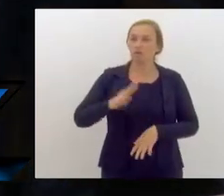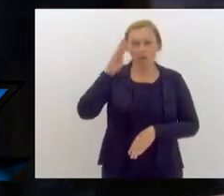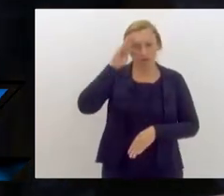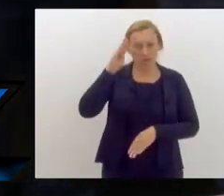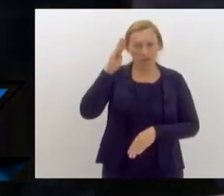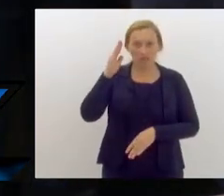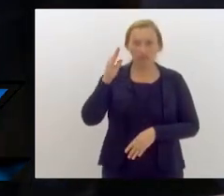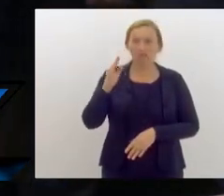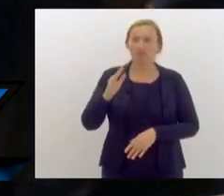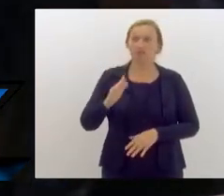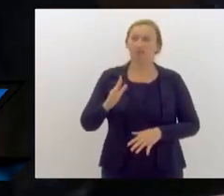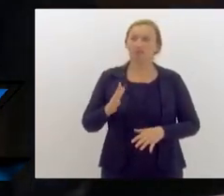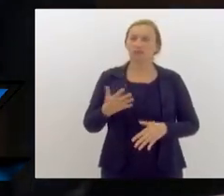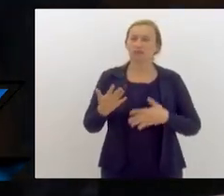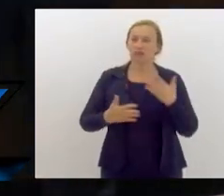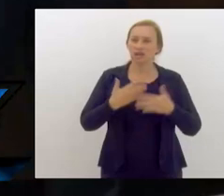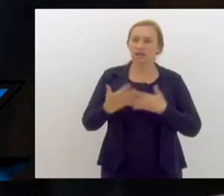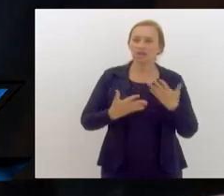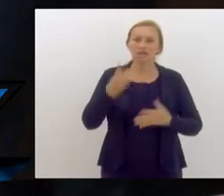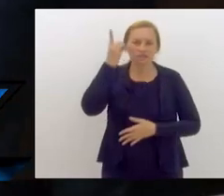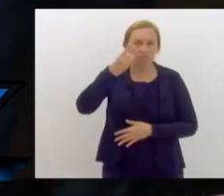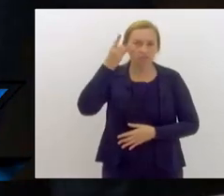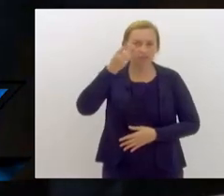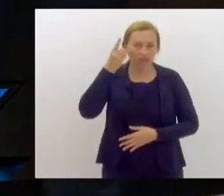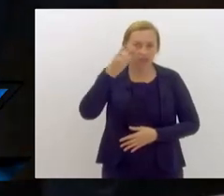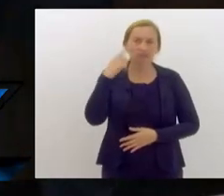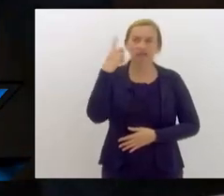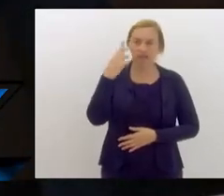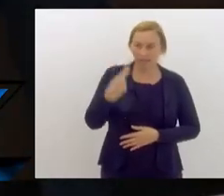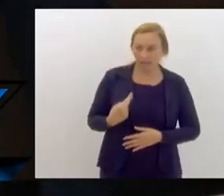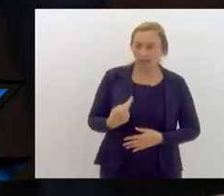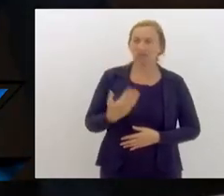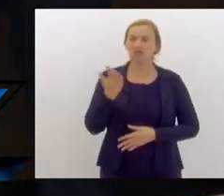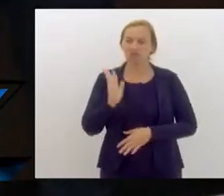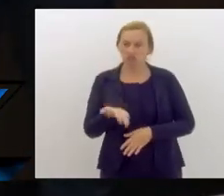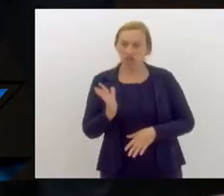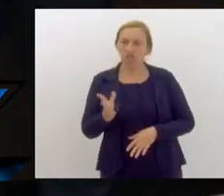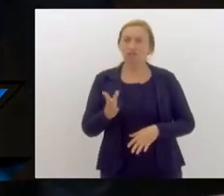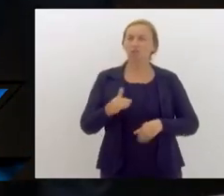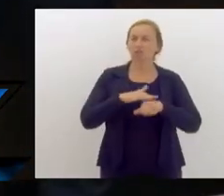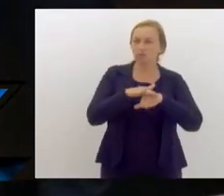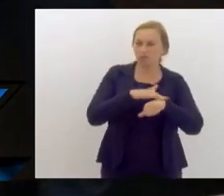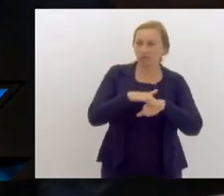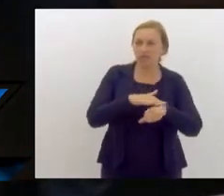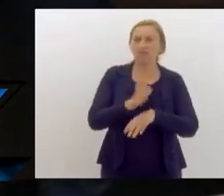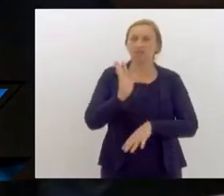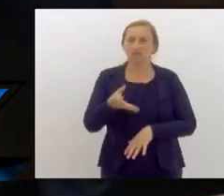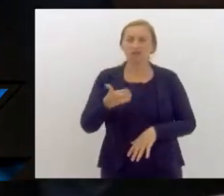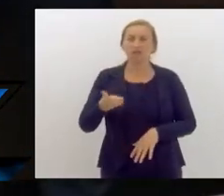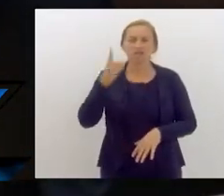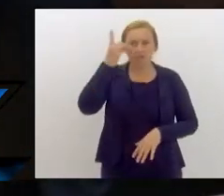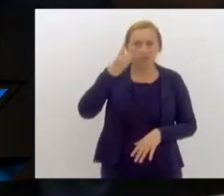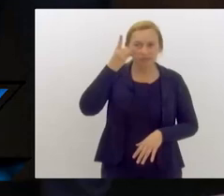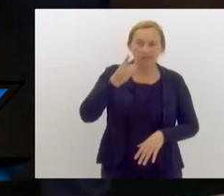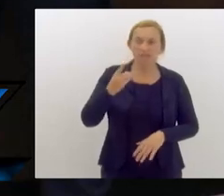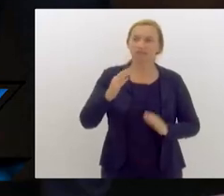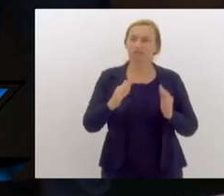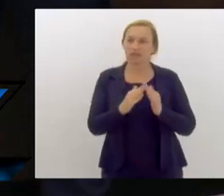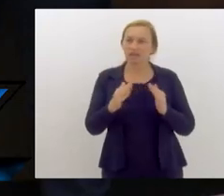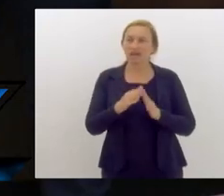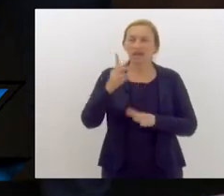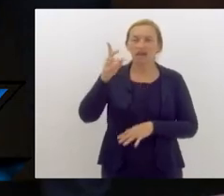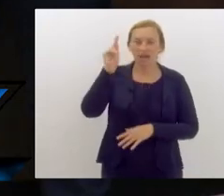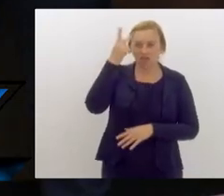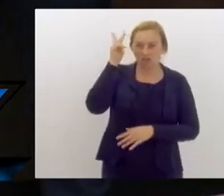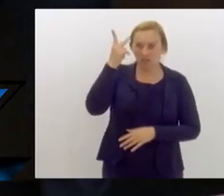para nós extrema estima deputada Renata também já teve oportunidade de conversar foi deputada dessa casa a história da